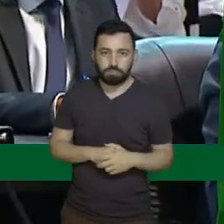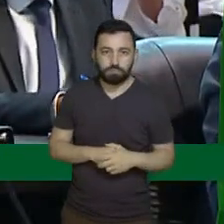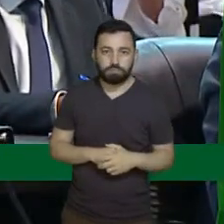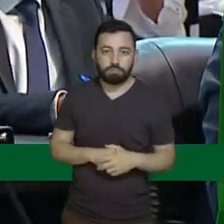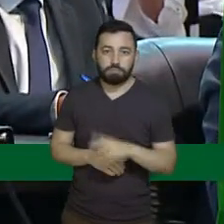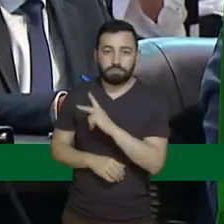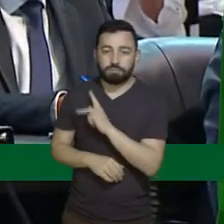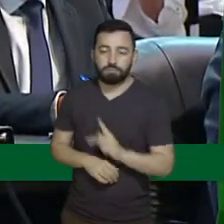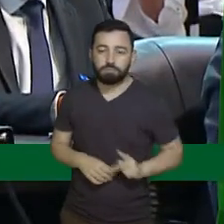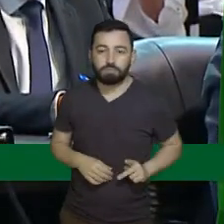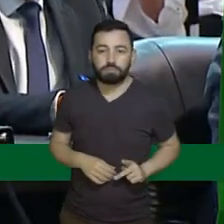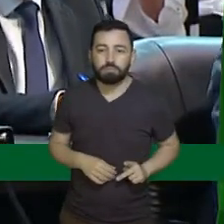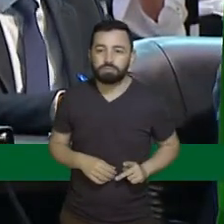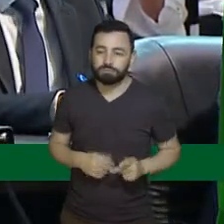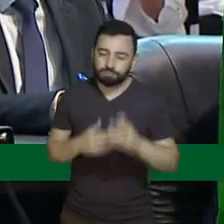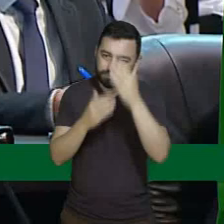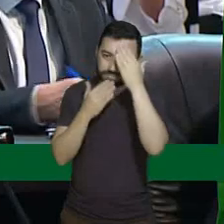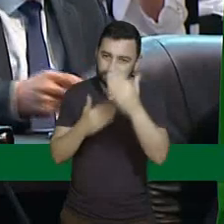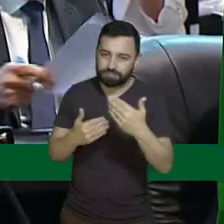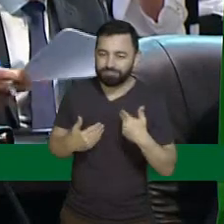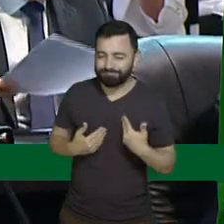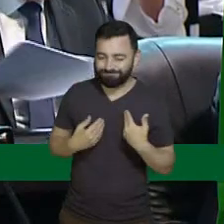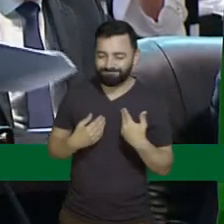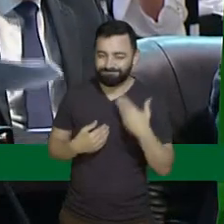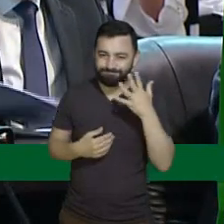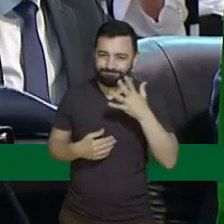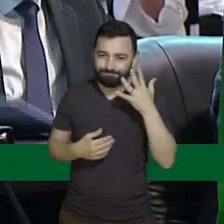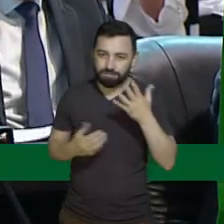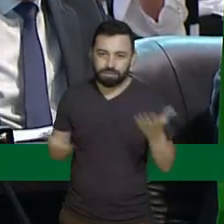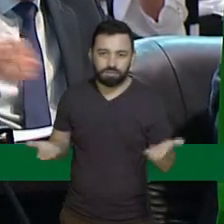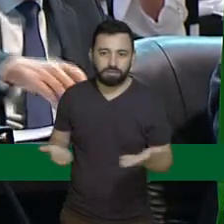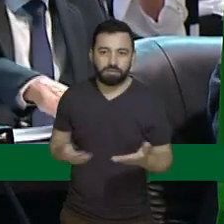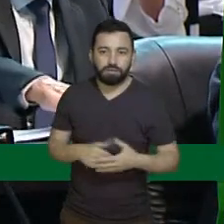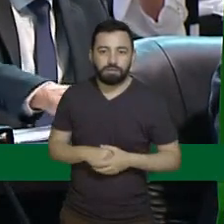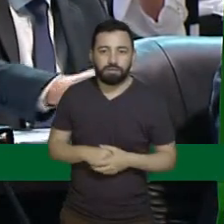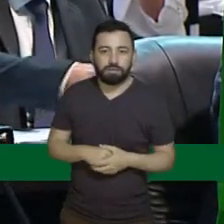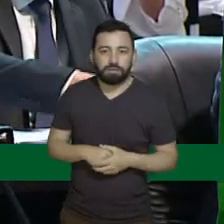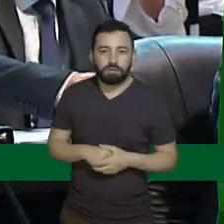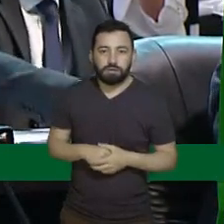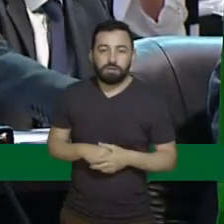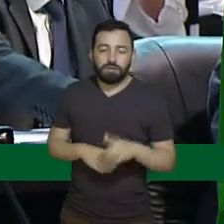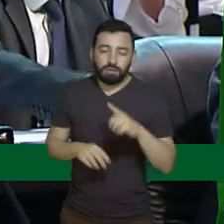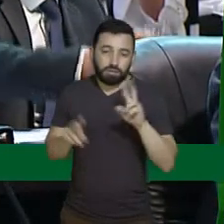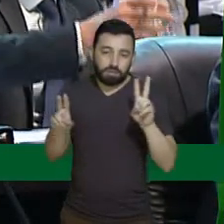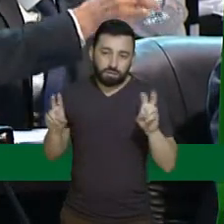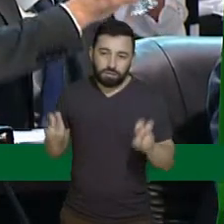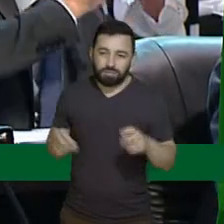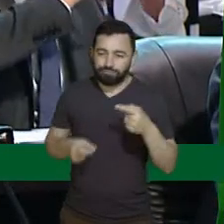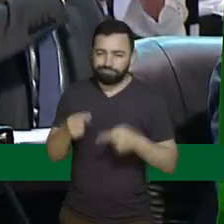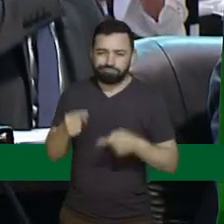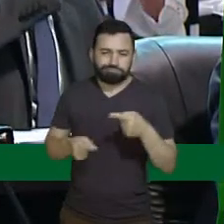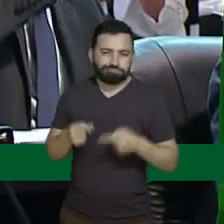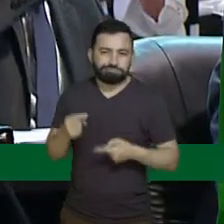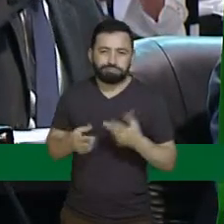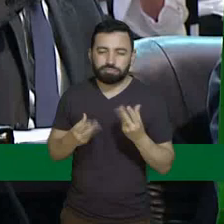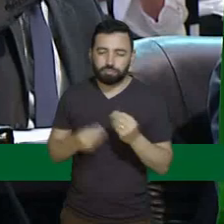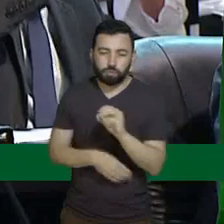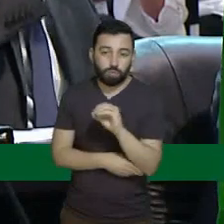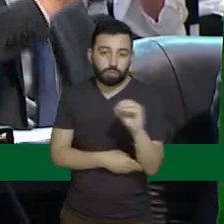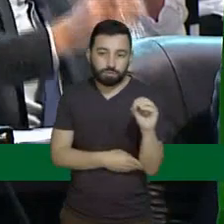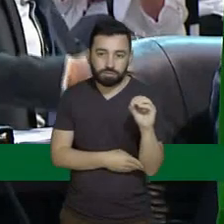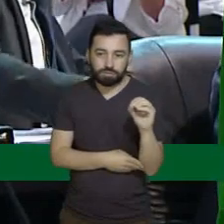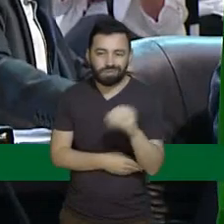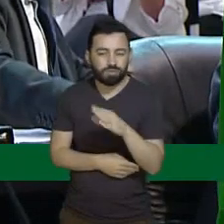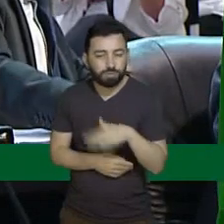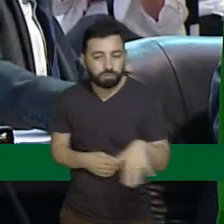Presidente Mauro de Nadal, muito obrigado por conceder a palavra. Esse é um tema muito debatido na bancada do Oeste, em todas